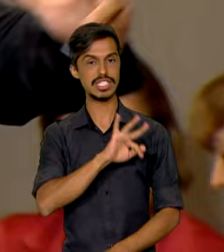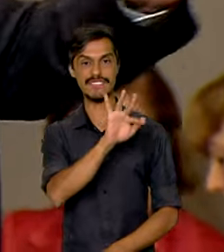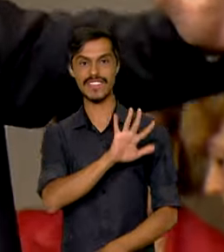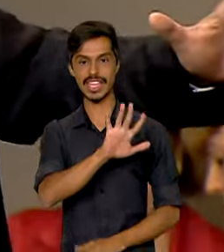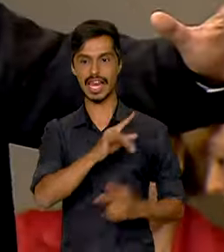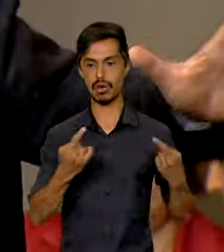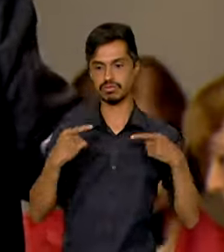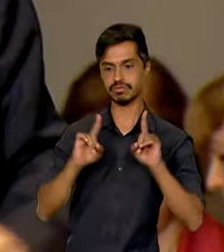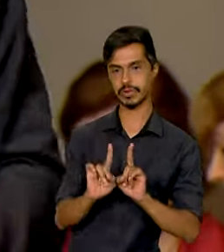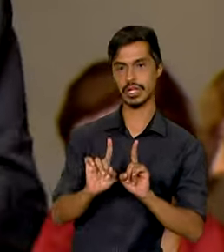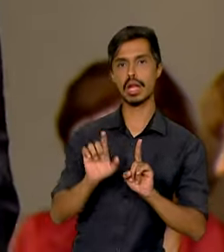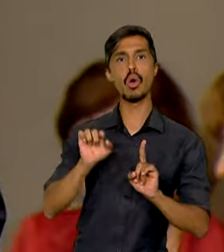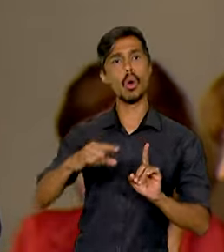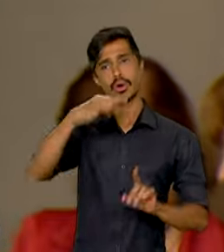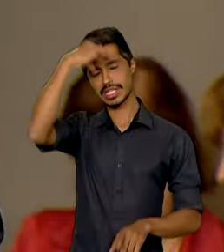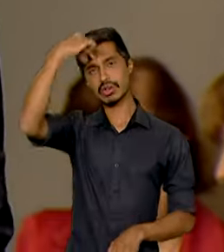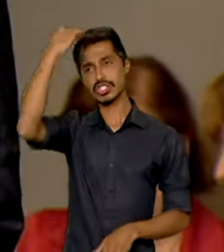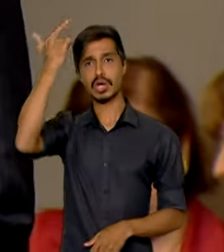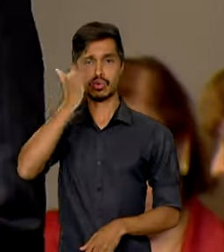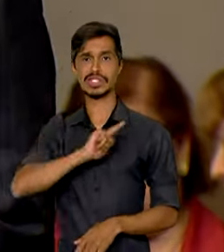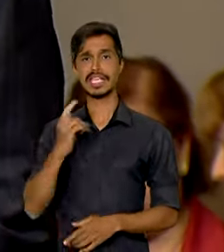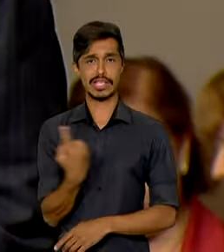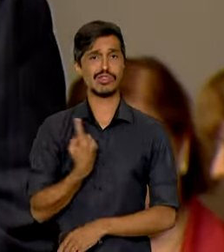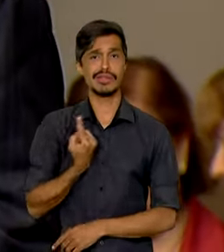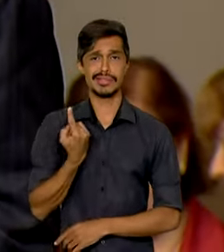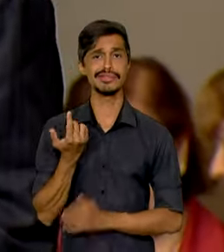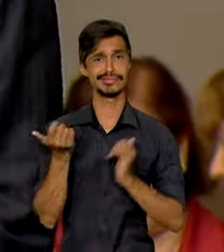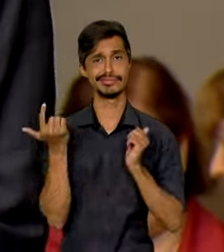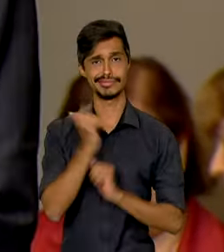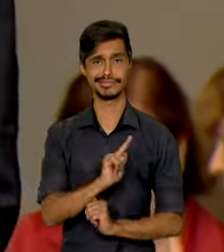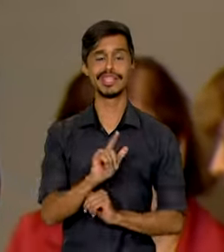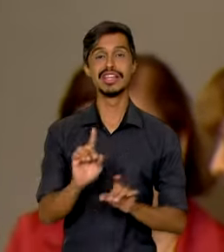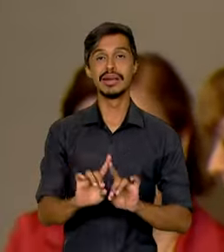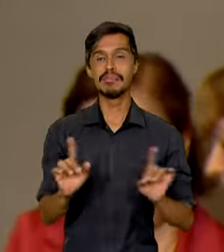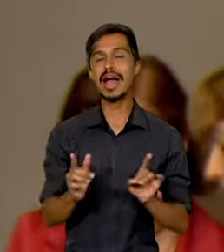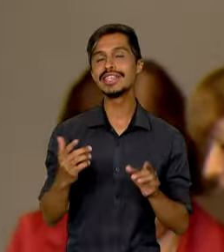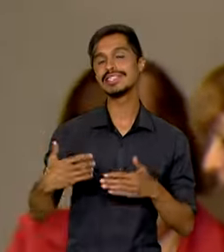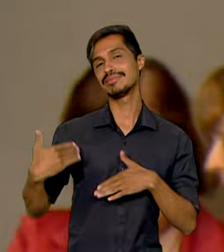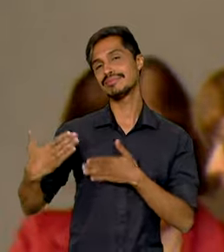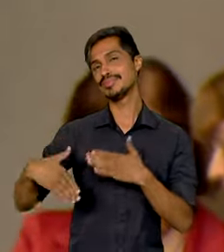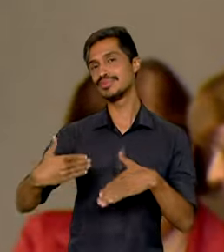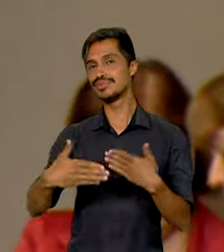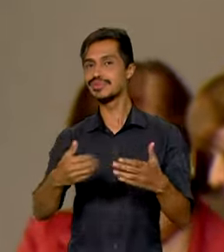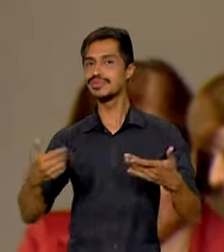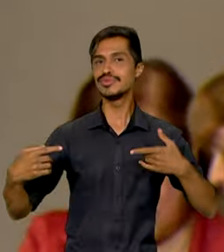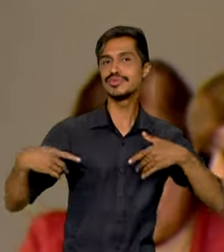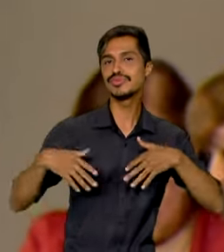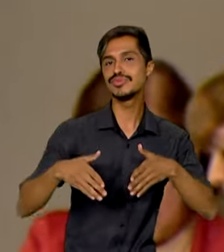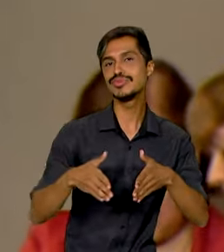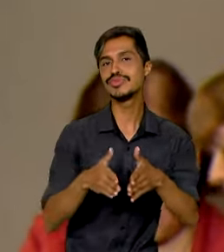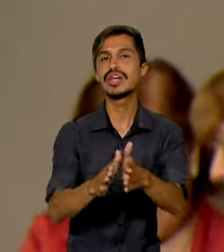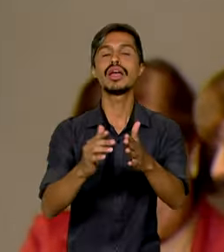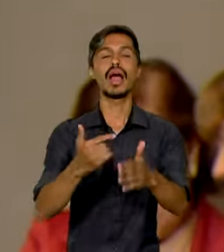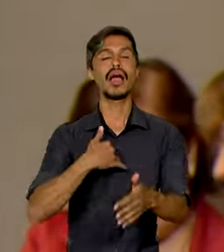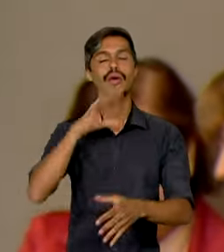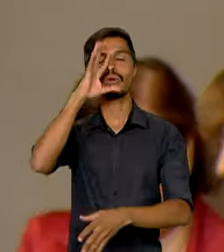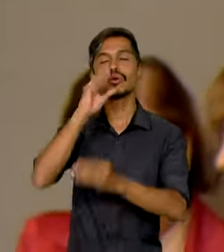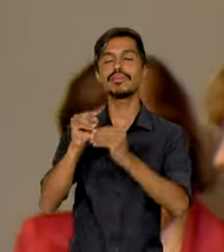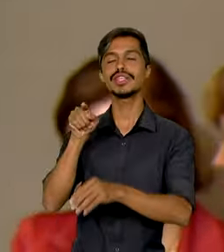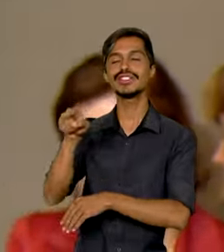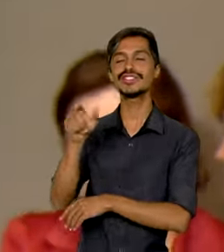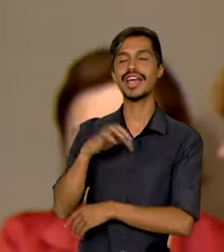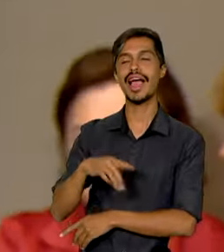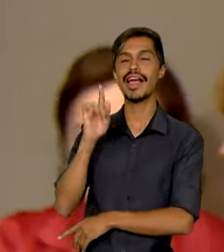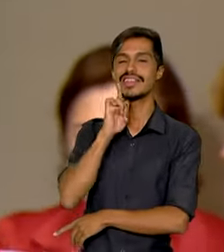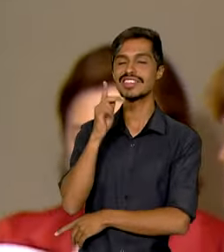Gotinha se bancava sozinho. Mas as coisas foram neste rumo. E aí eu entendi bem o que a ministra Nízia